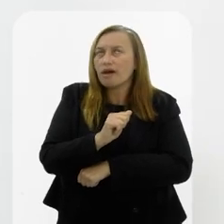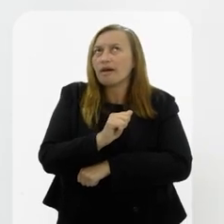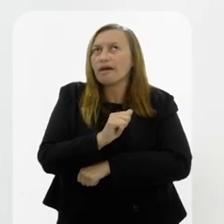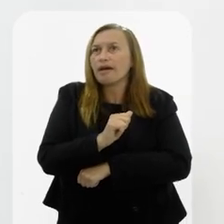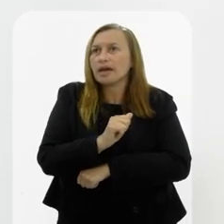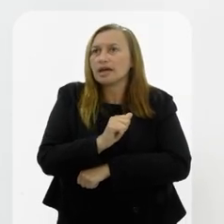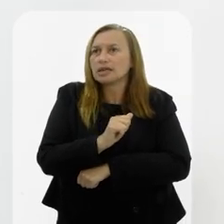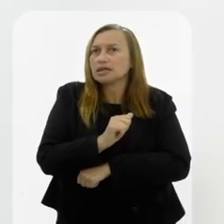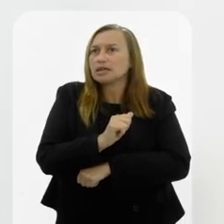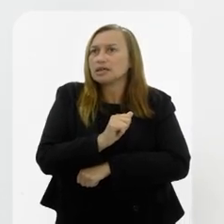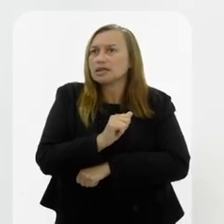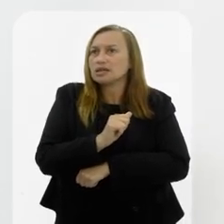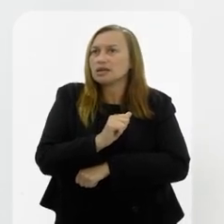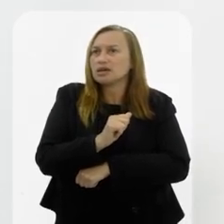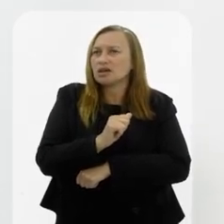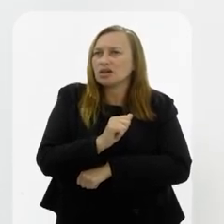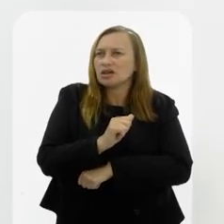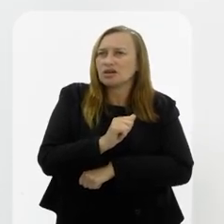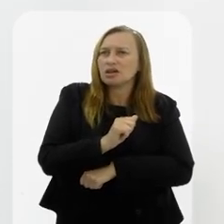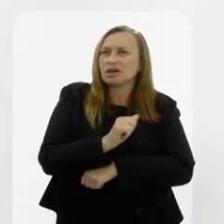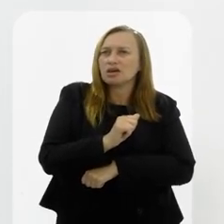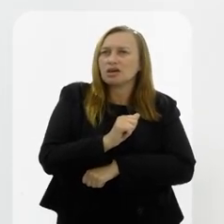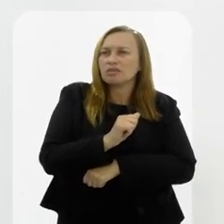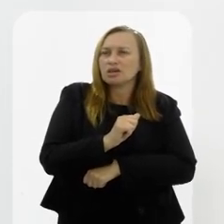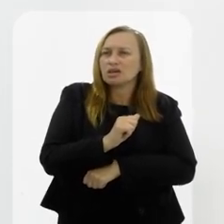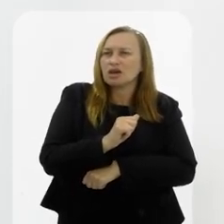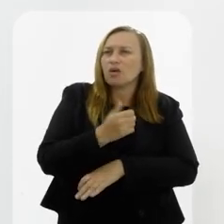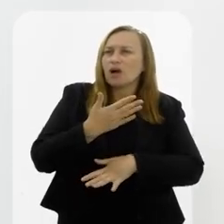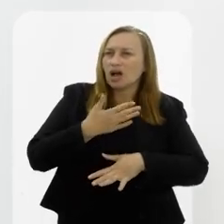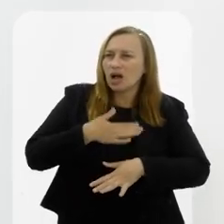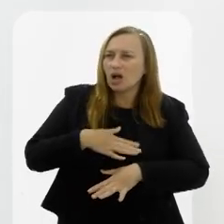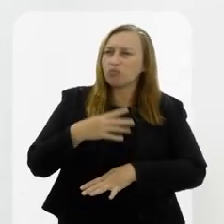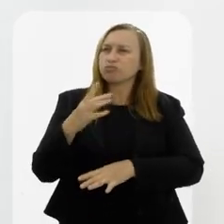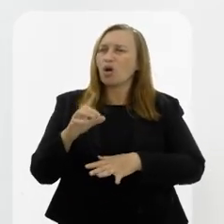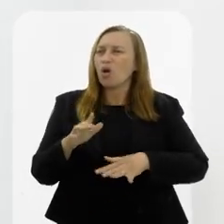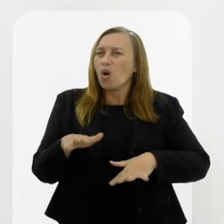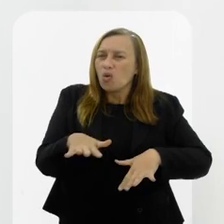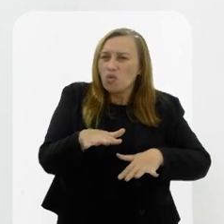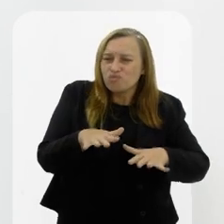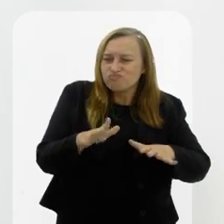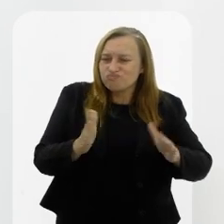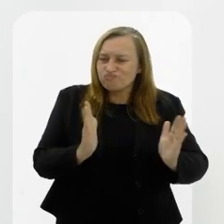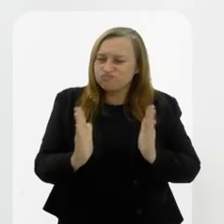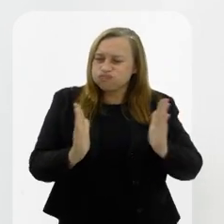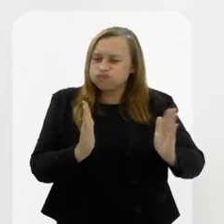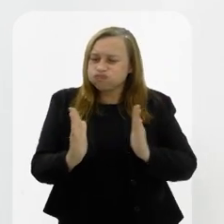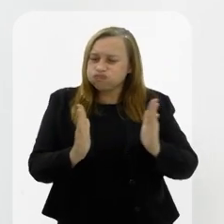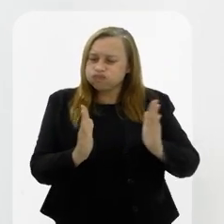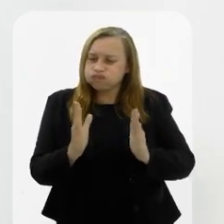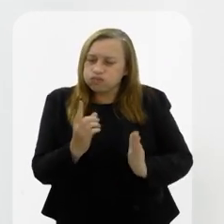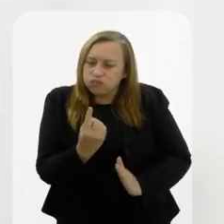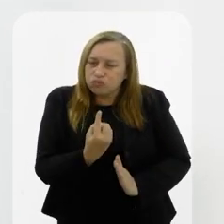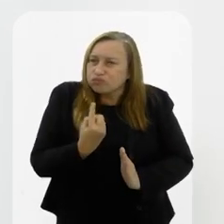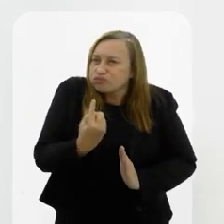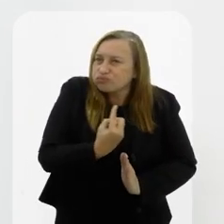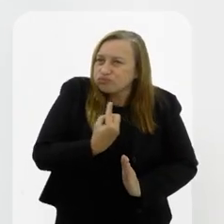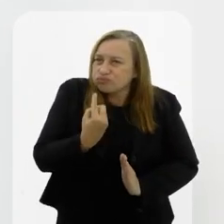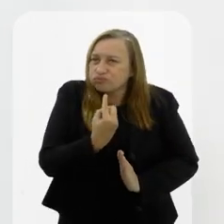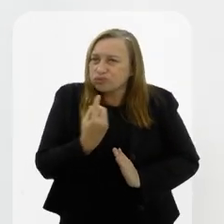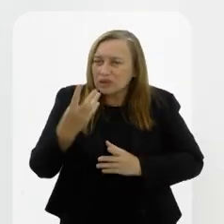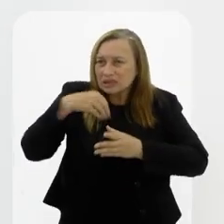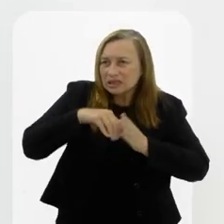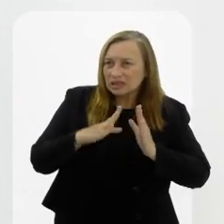com uma certa serenidade o que foi o período do isolamento, eu acho que não dá